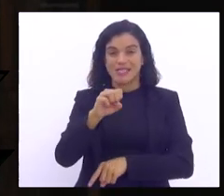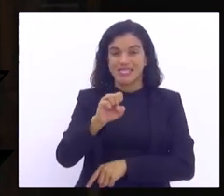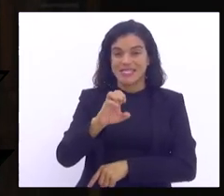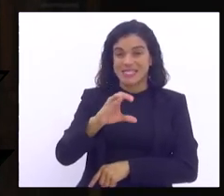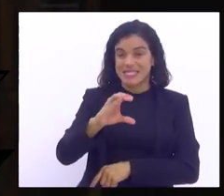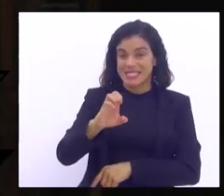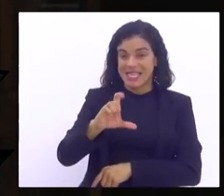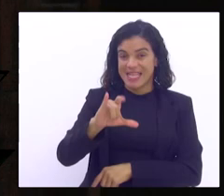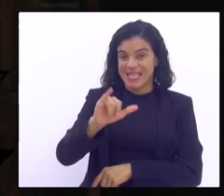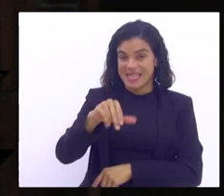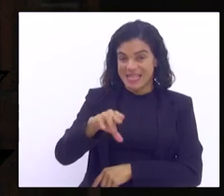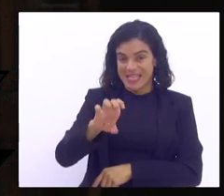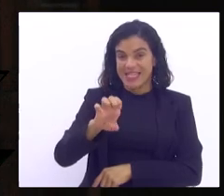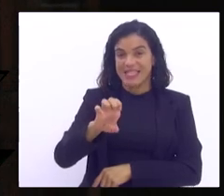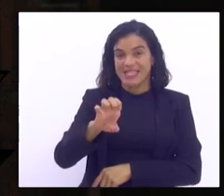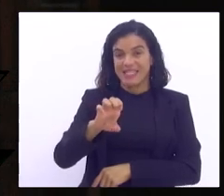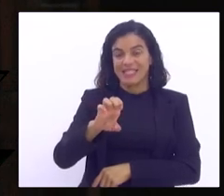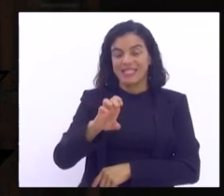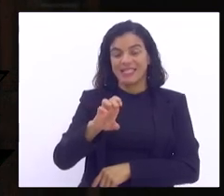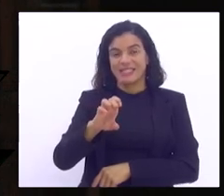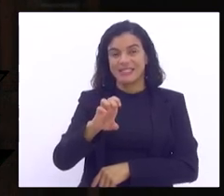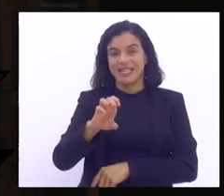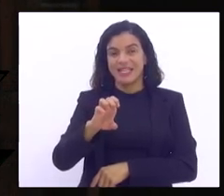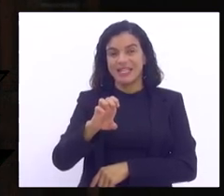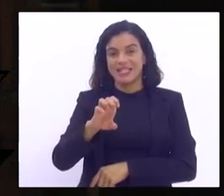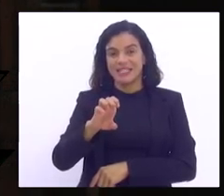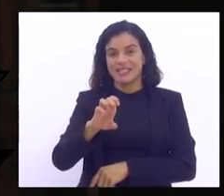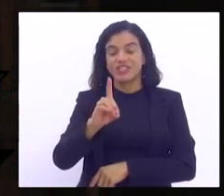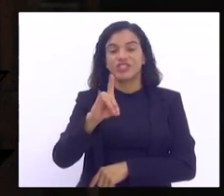Andrea Bocelli, cantor. E,